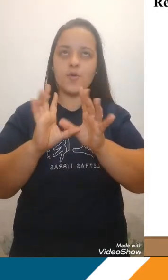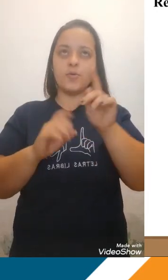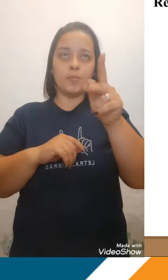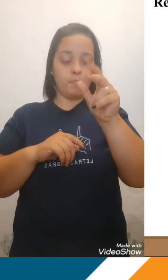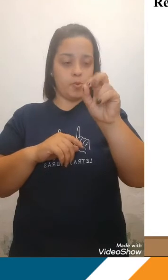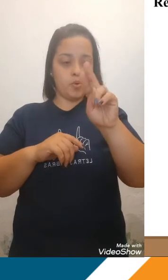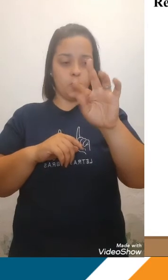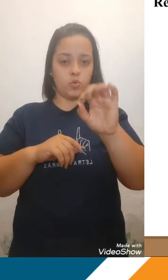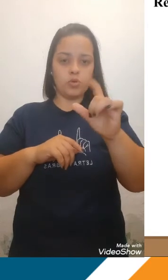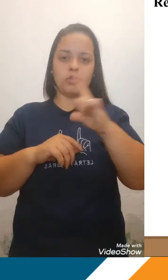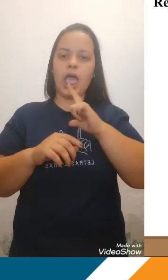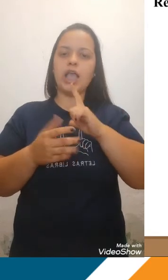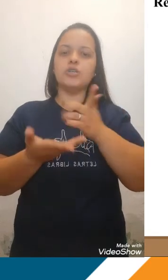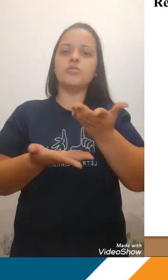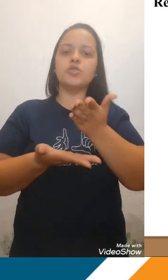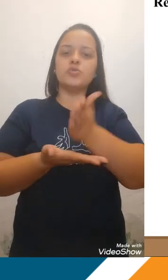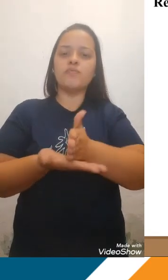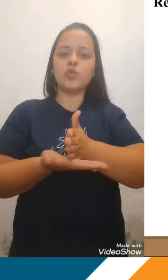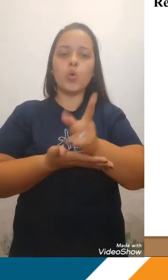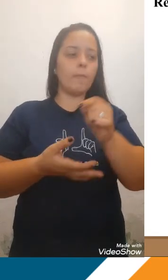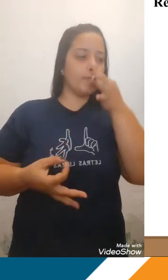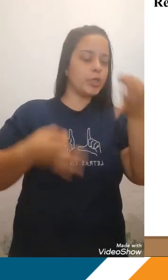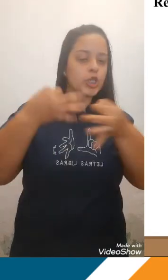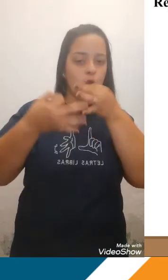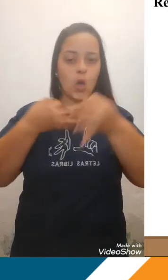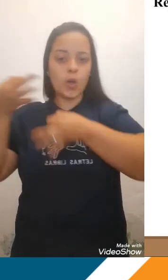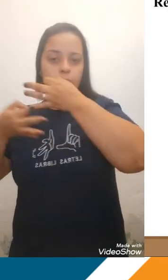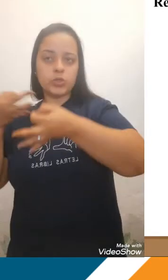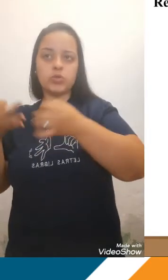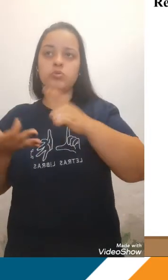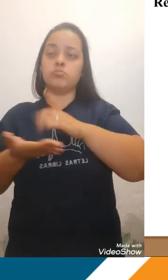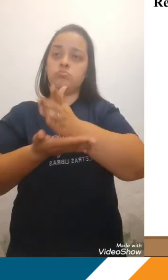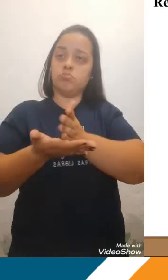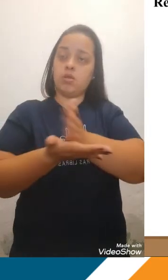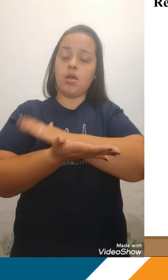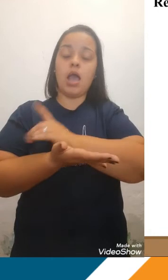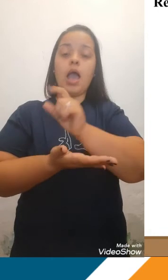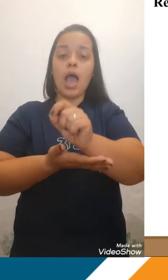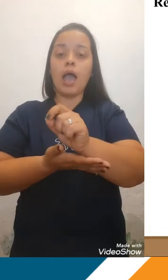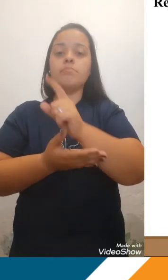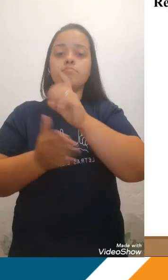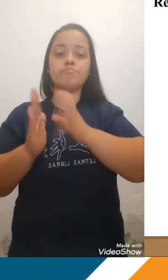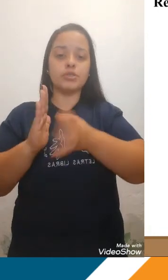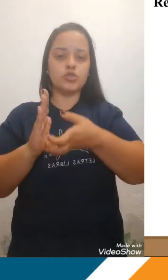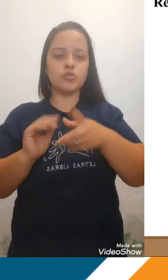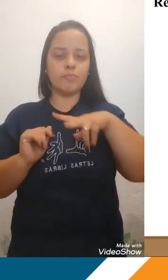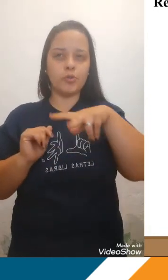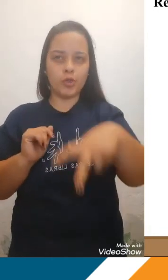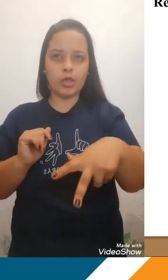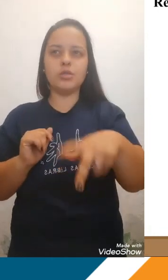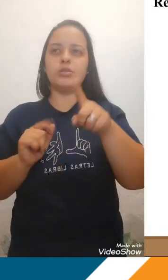opiniões, e nós podemos identificar duas principais correntes. O Partido Português, que era